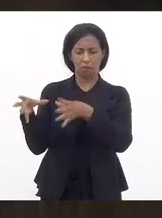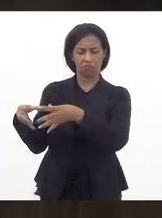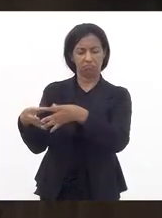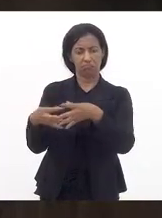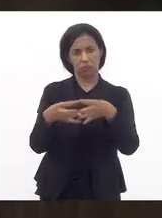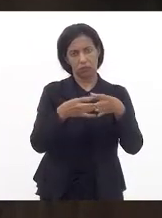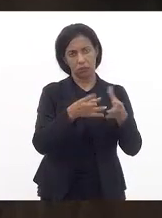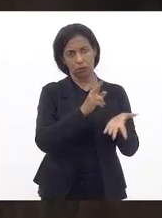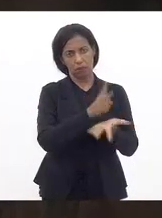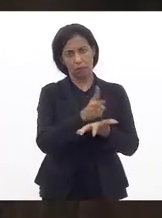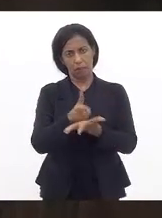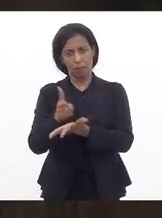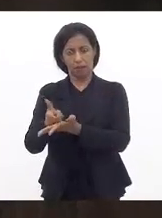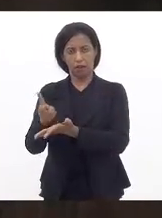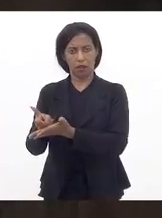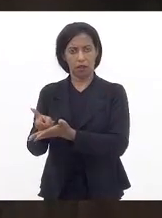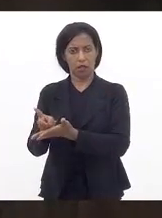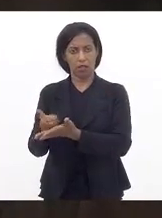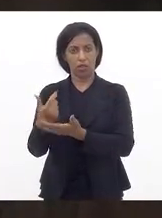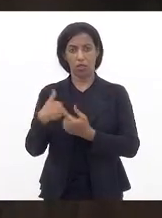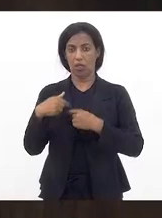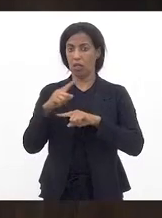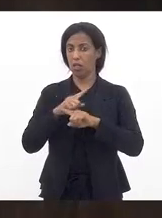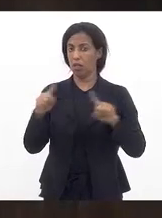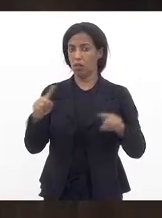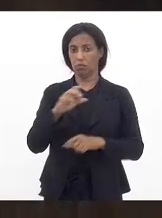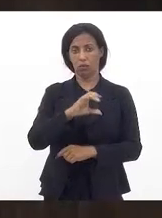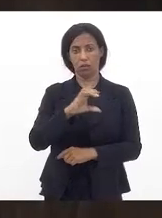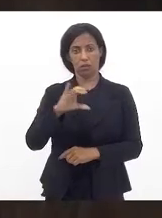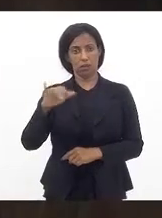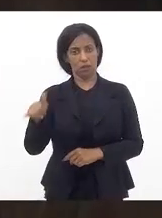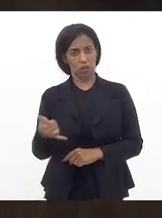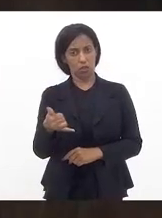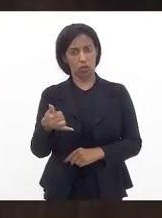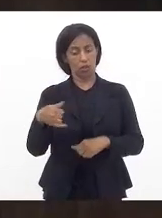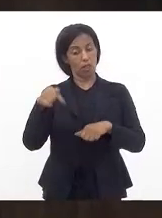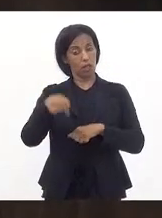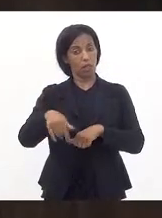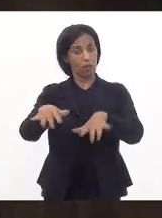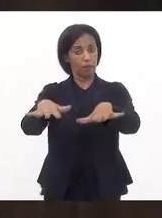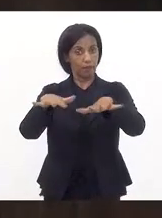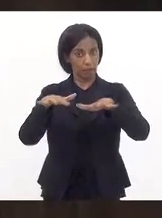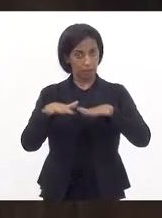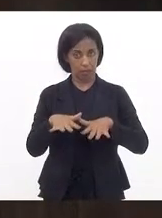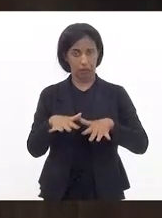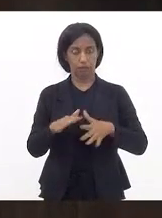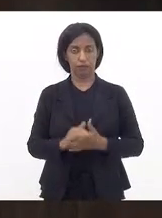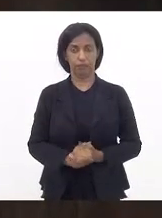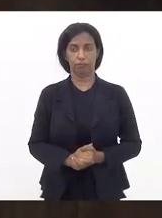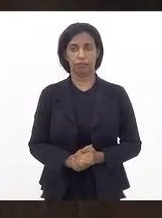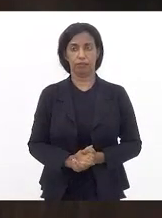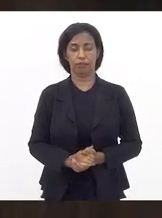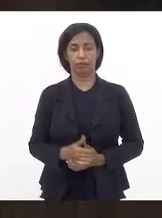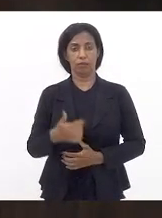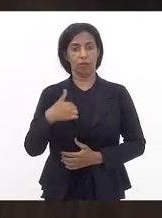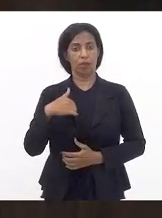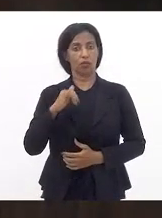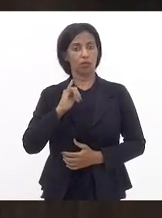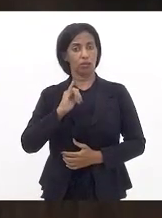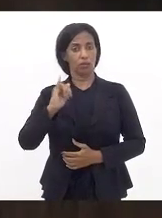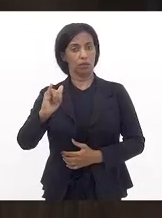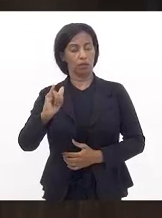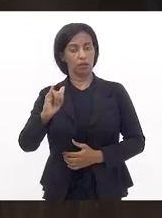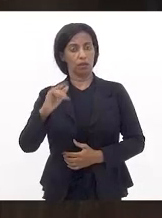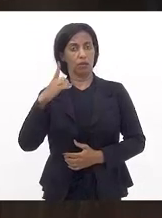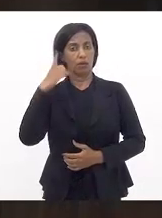comissões permanentes e não na ccj e é no plenário e eu já disse o deputado